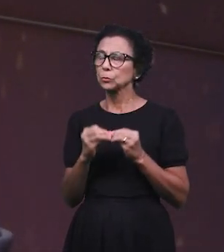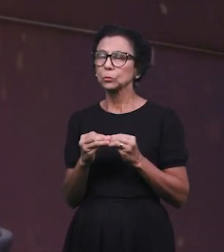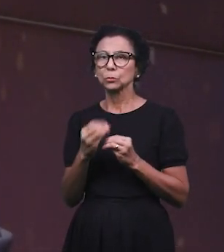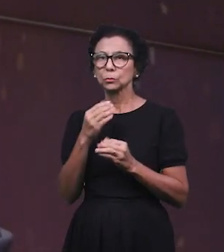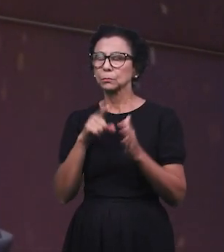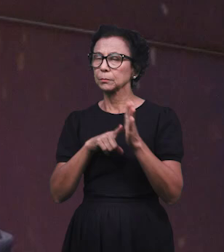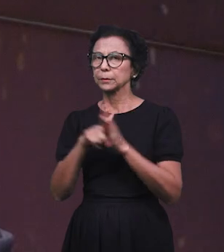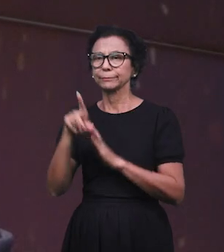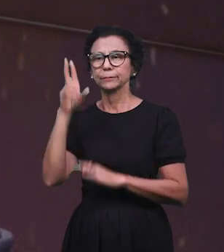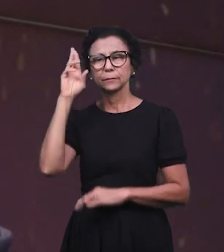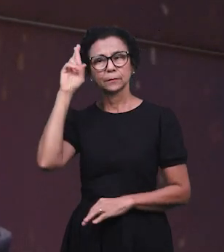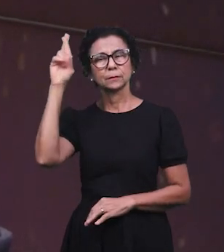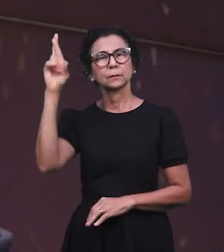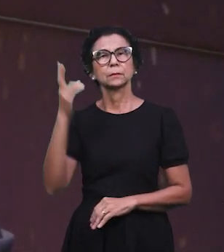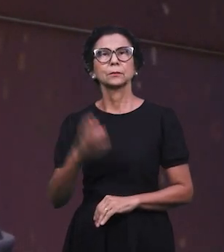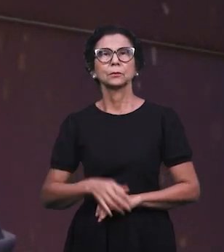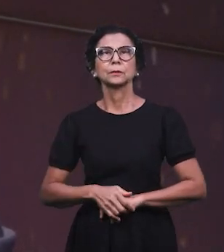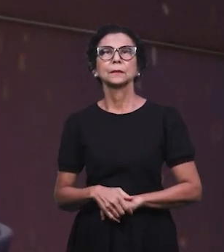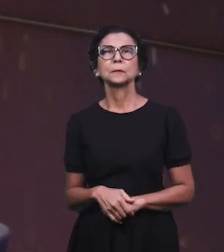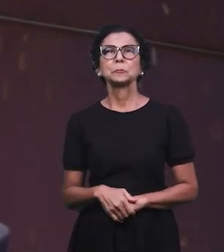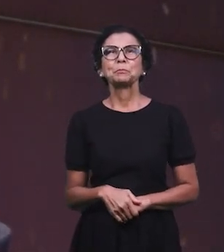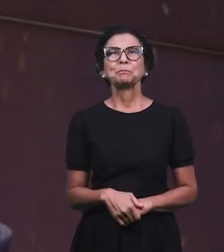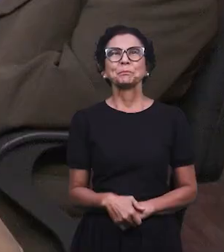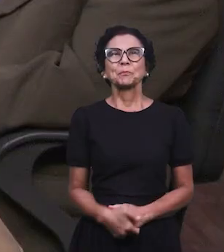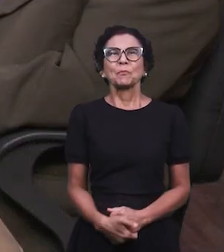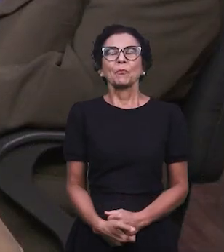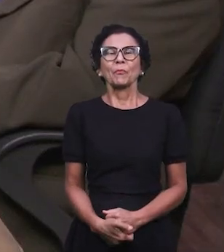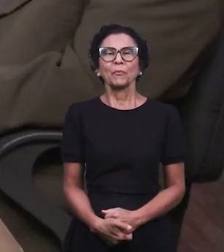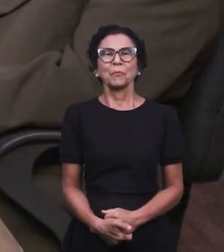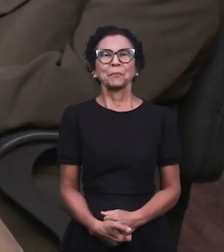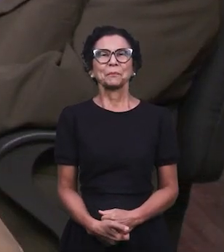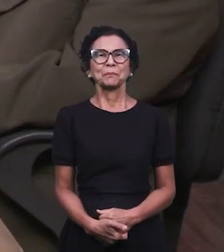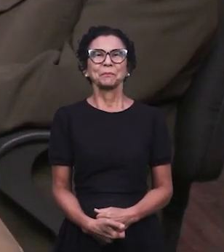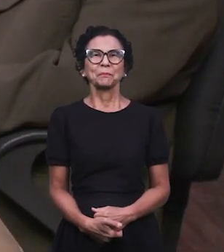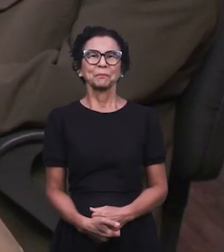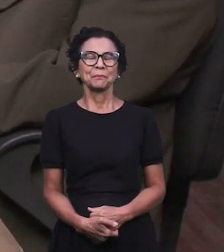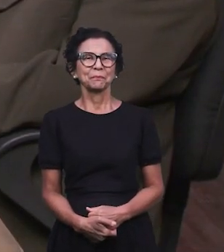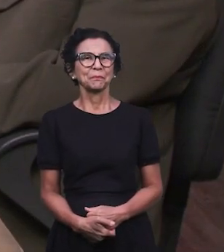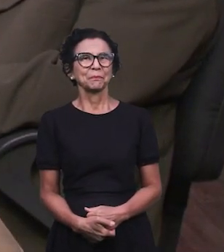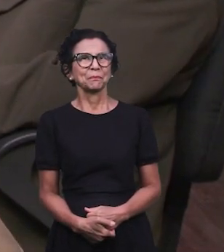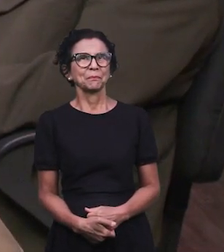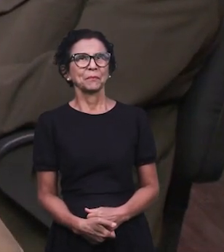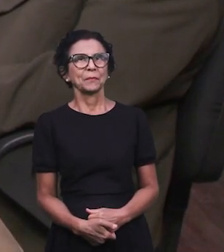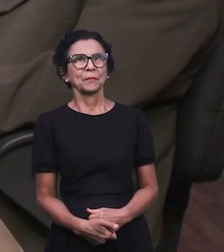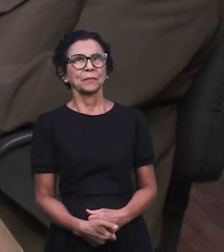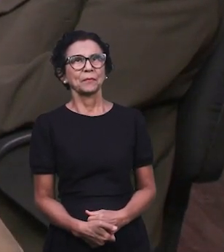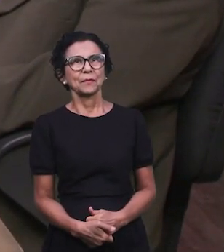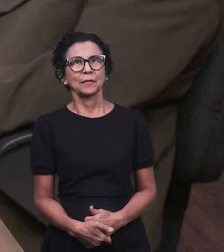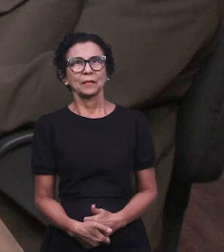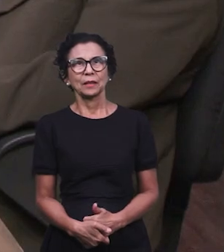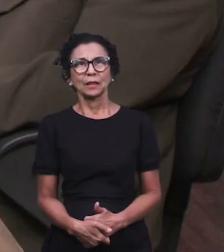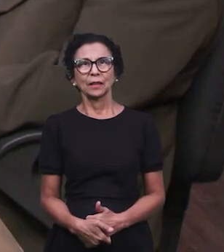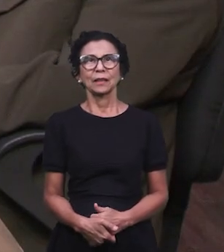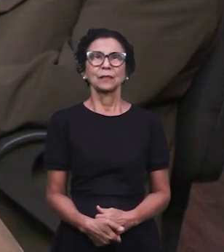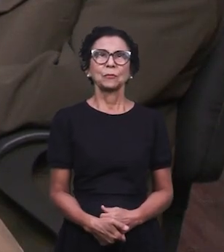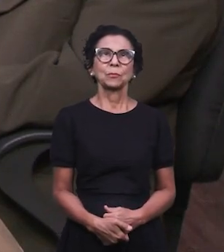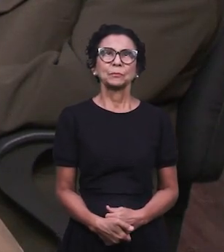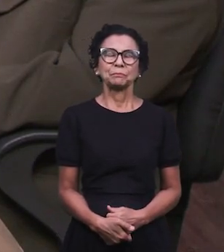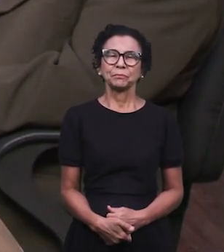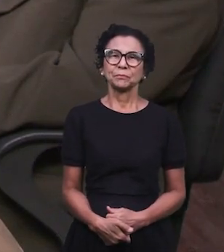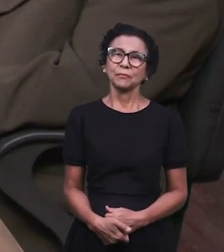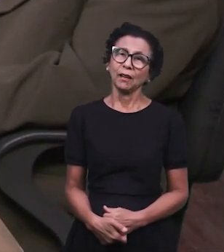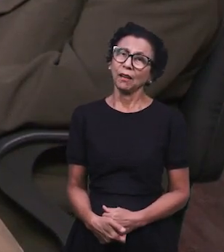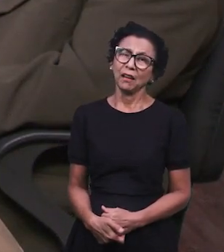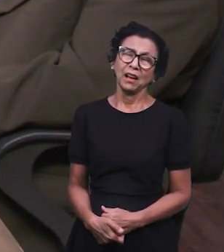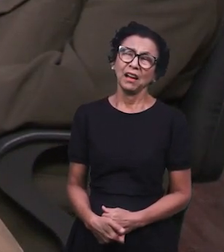do Senhor a revelação, buscar do Senhor o conselho do Senhor, a direção. direção do Senhor. E na outra ocasião, logo em seguida, né, ele podia dizer: já que o senhor disse que era para ir agora,